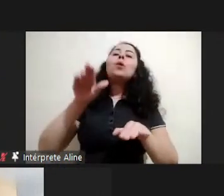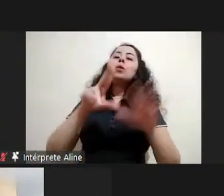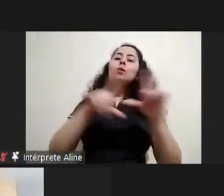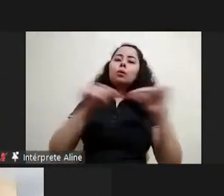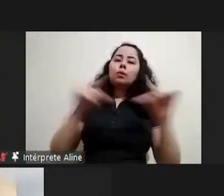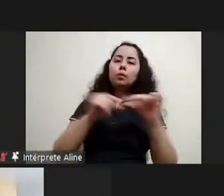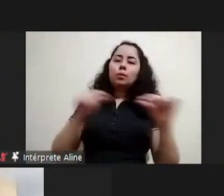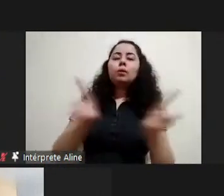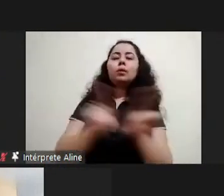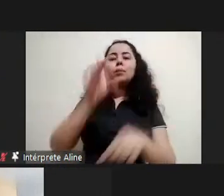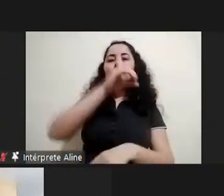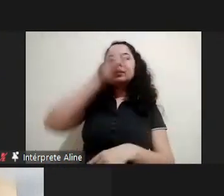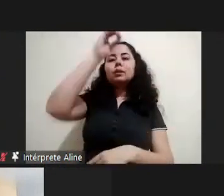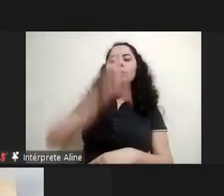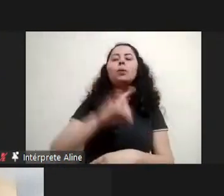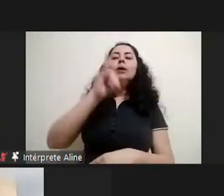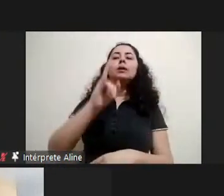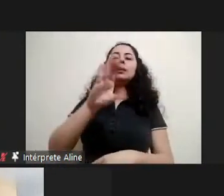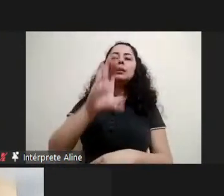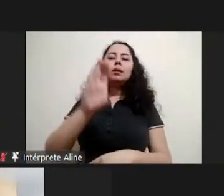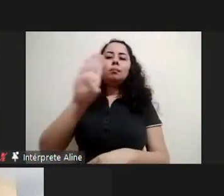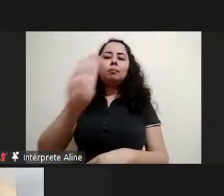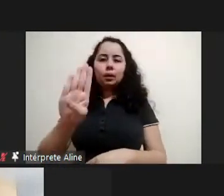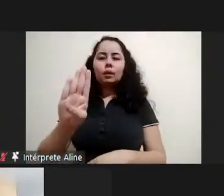Ciências Biológicas por dois mandatos.